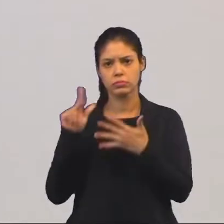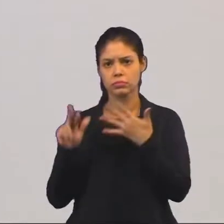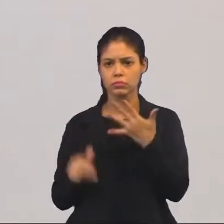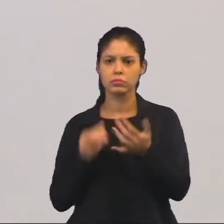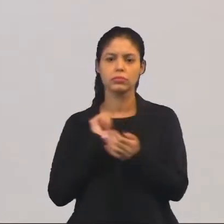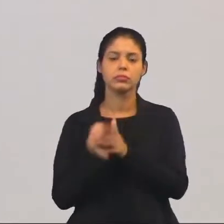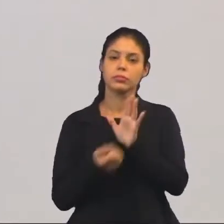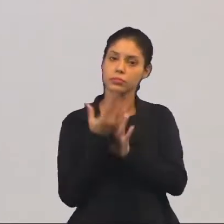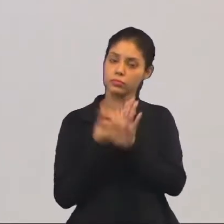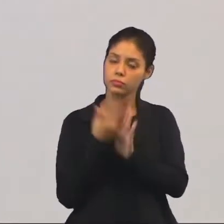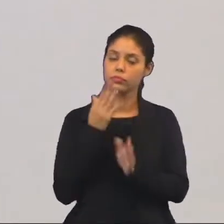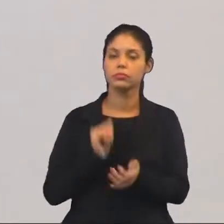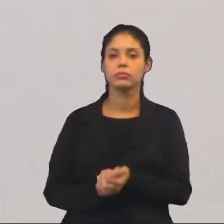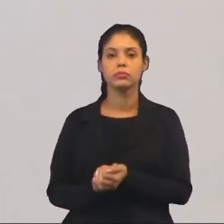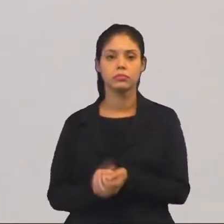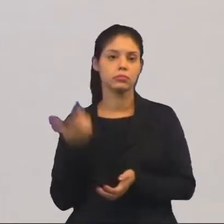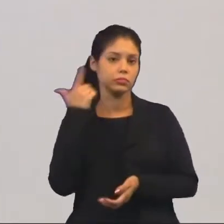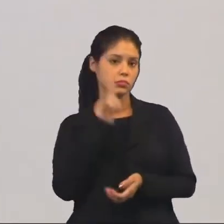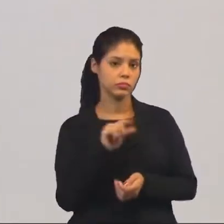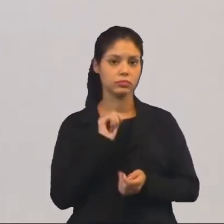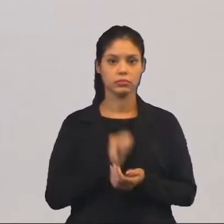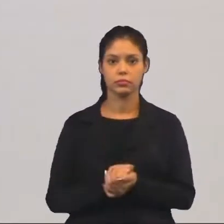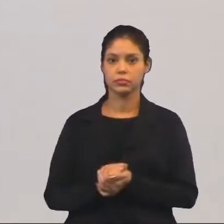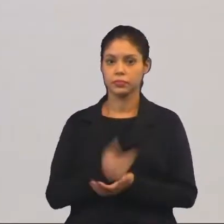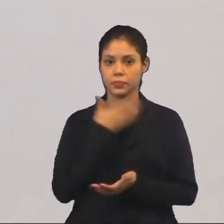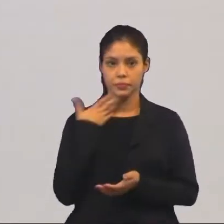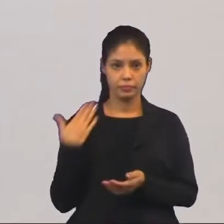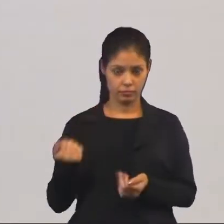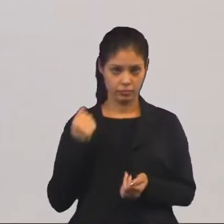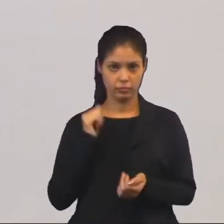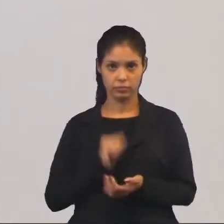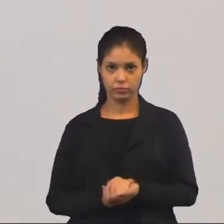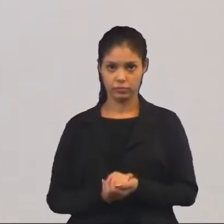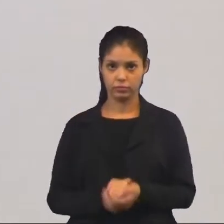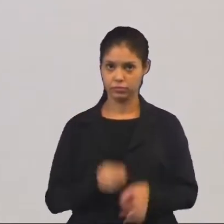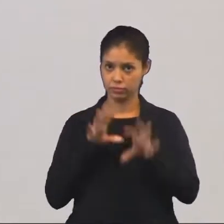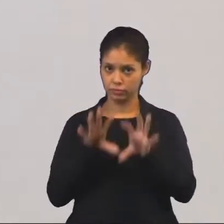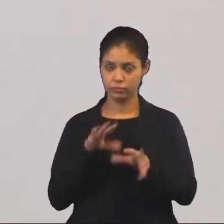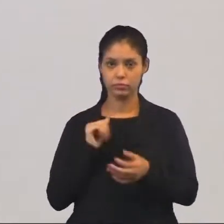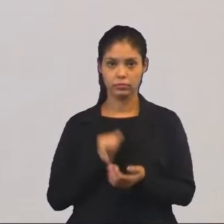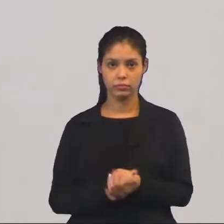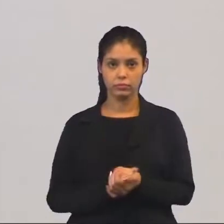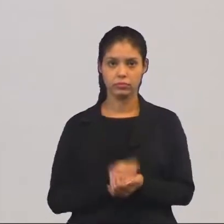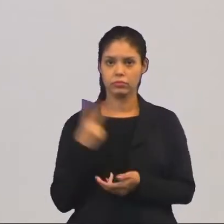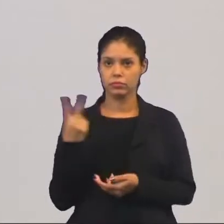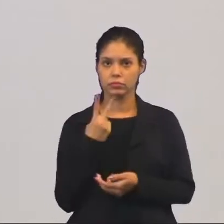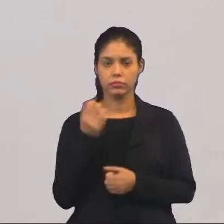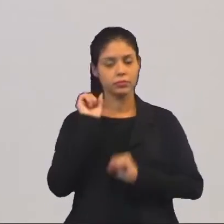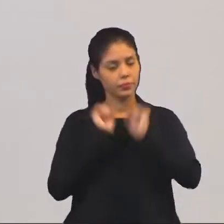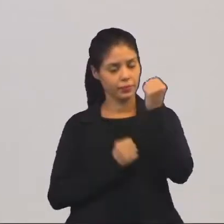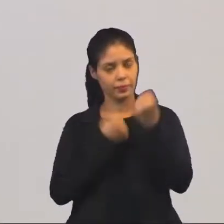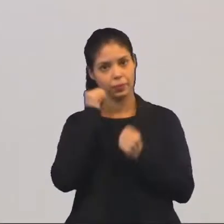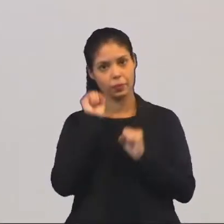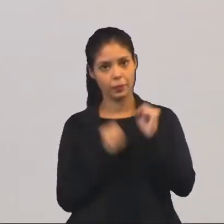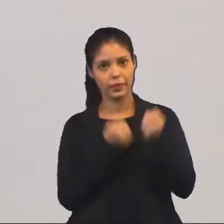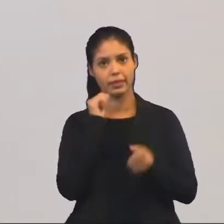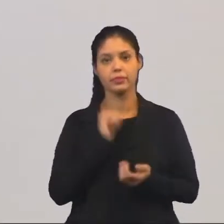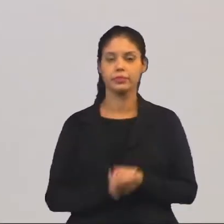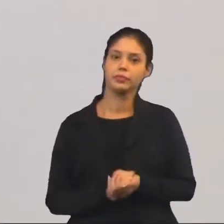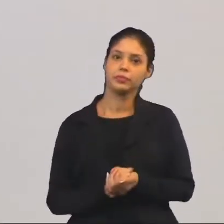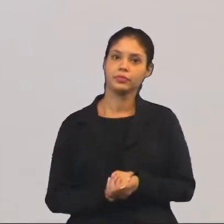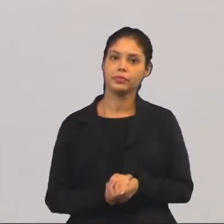vários produtores que conseguem abastecer essas duas indústrias do setor de suínos